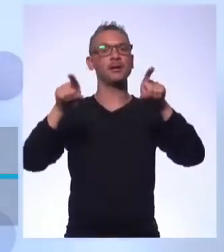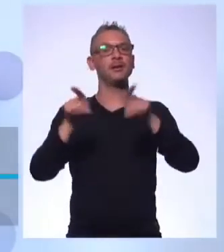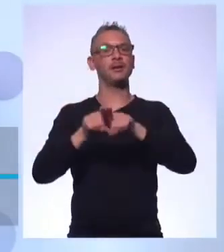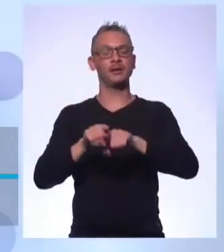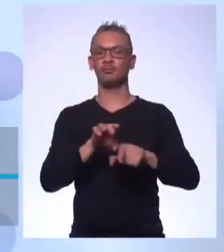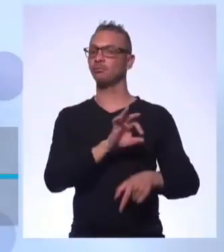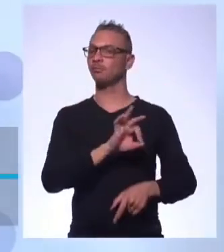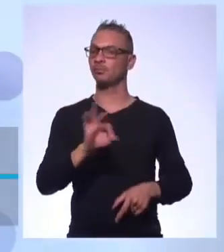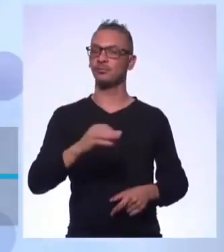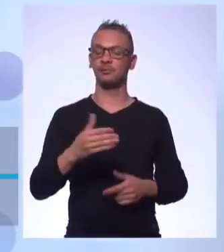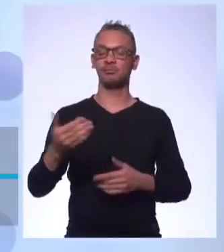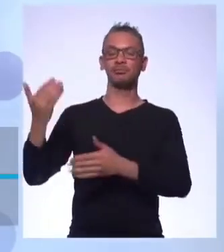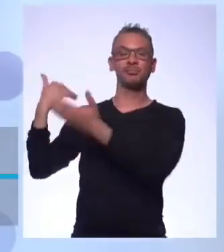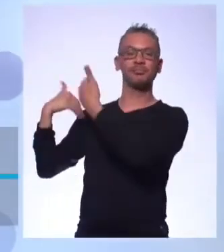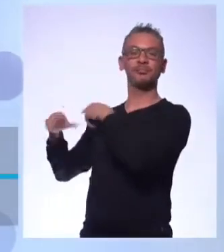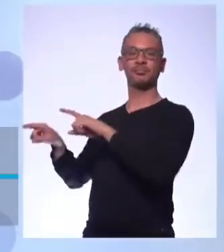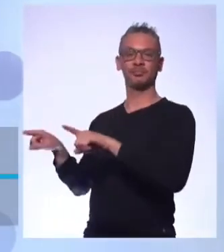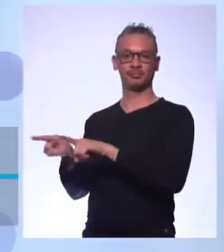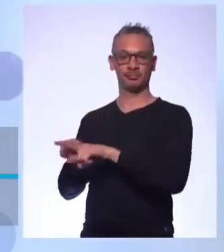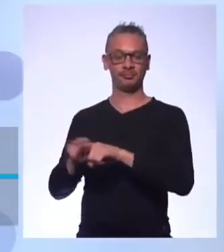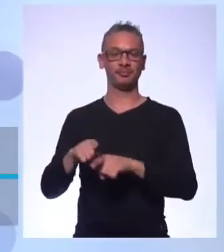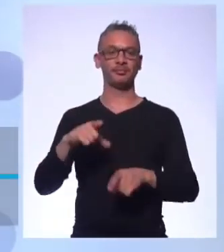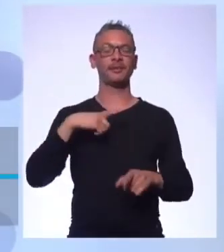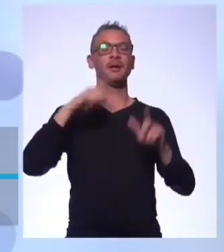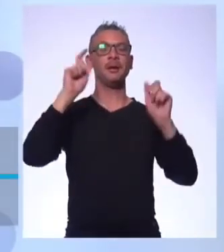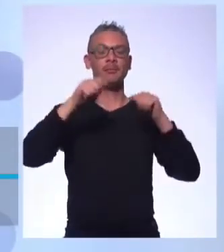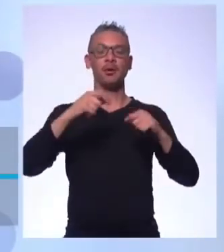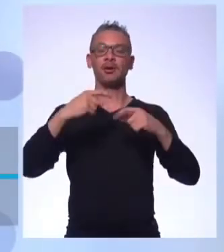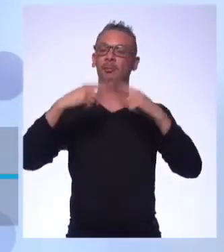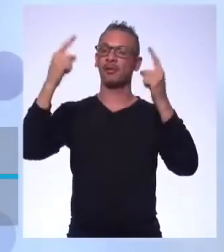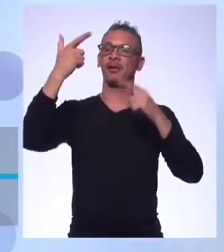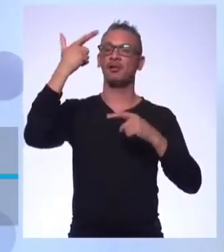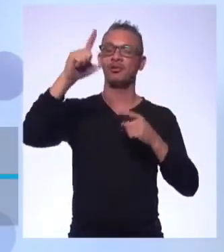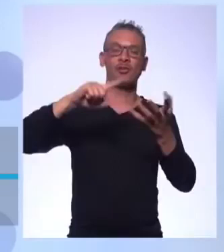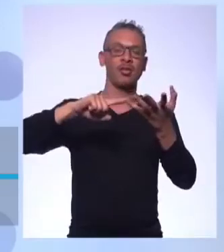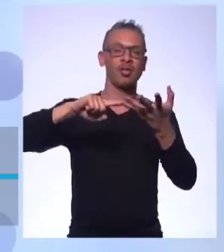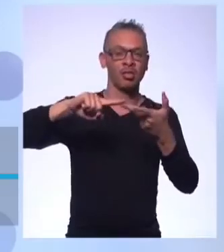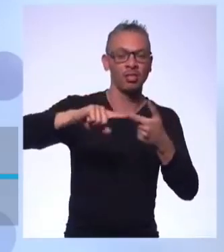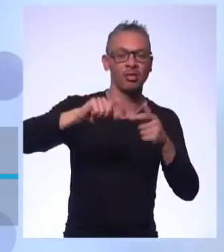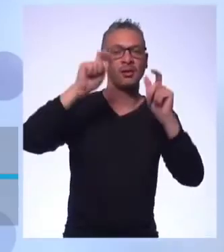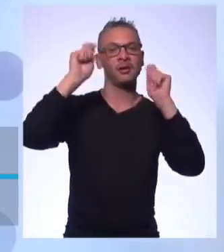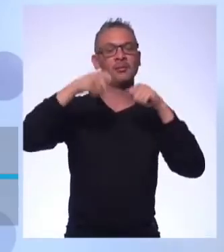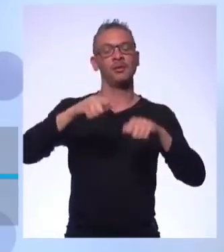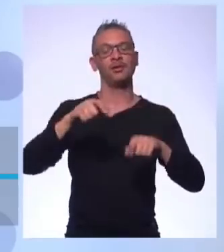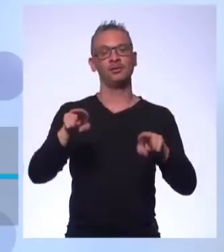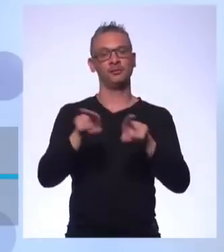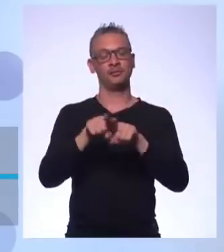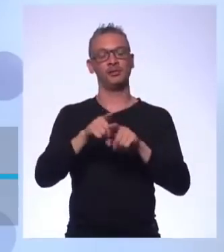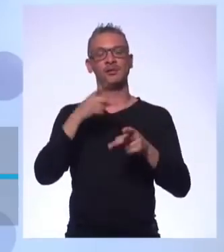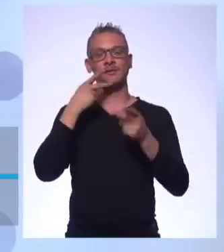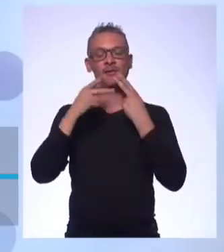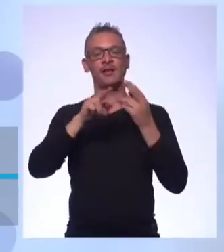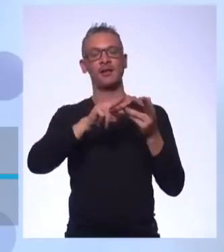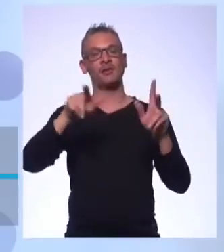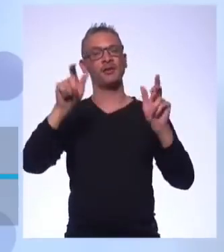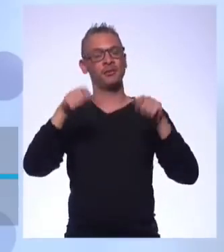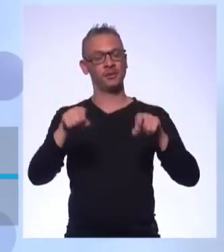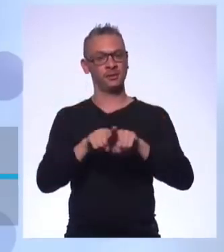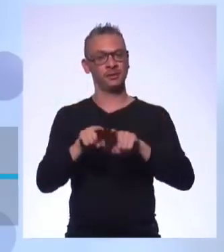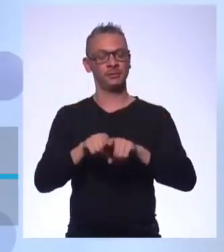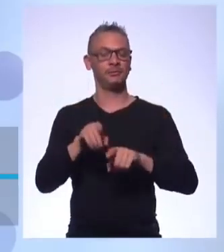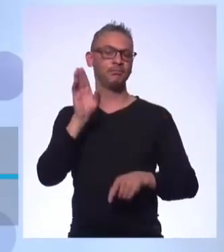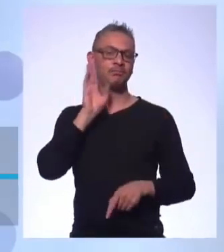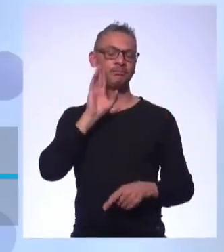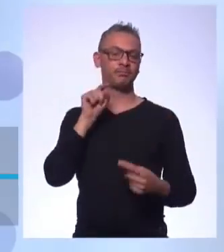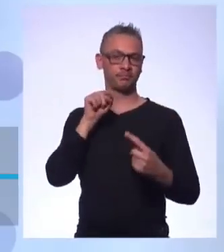ficou naquele período. E nós temos a possibilidade de reivindicar outras coisas, gritar outras vezes, né? Usar outras vozes, né? Isso é bem legal.